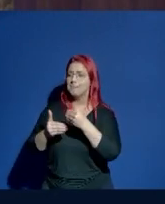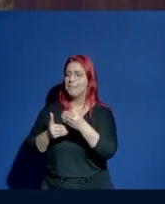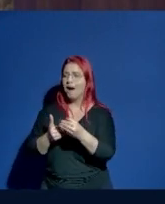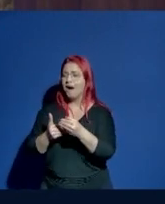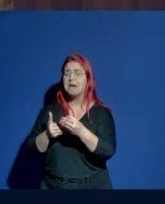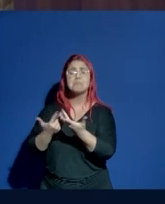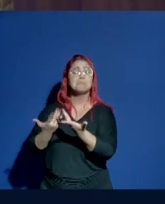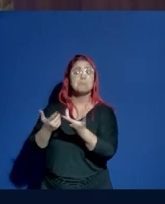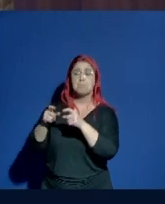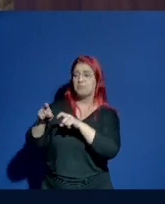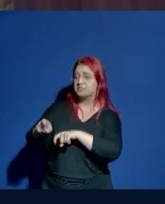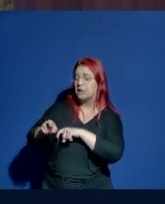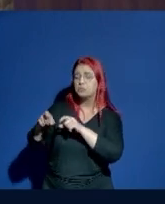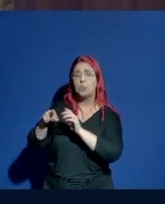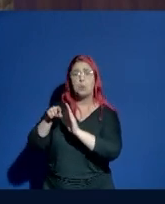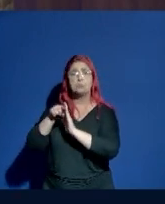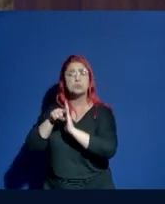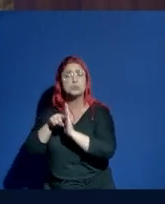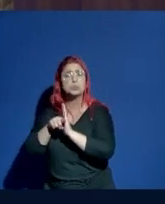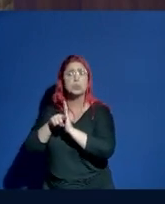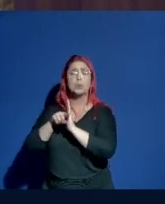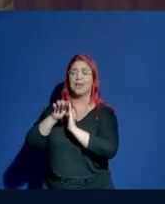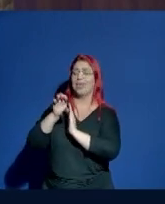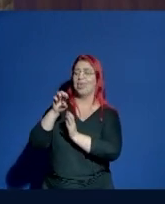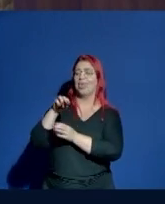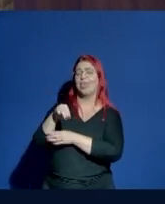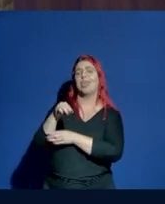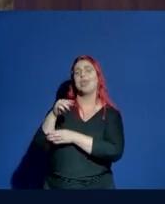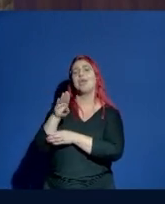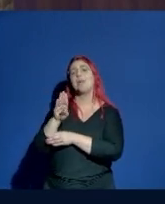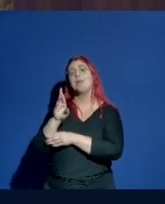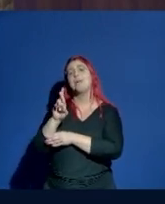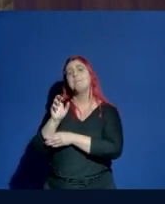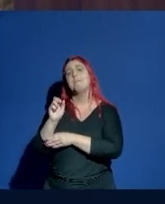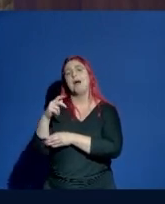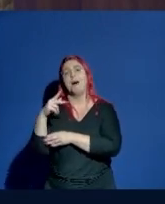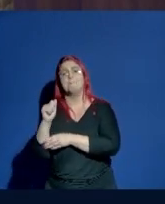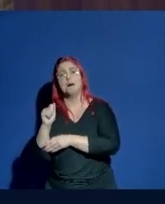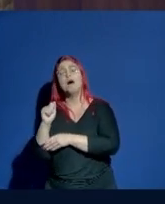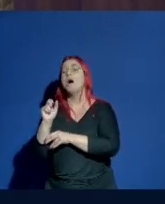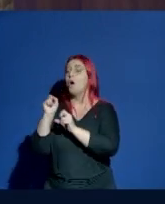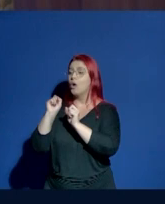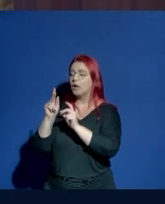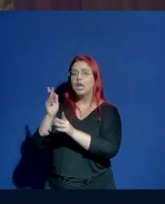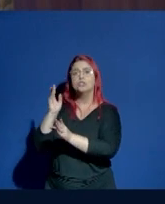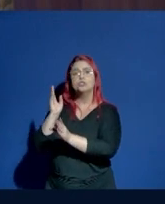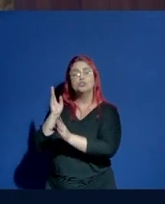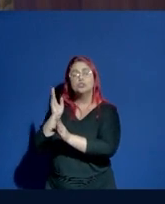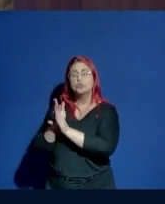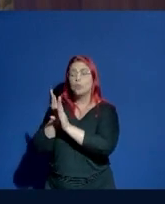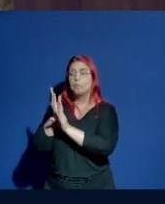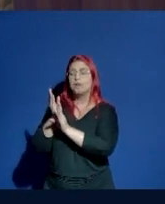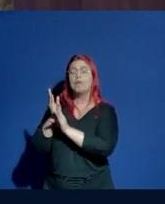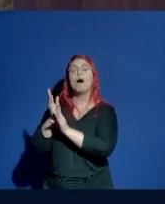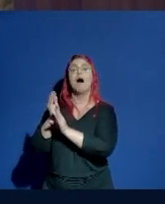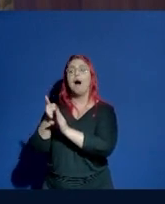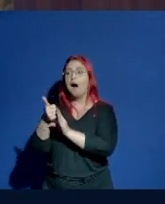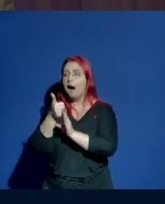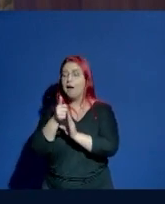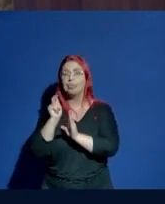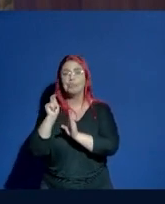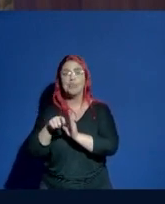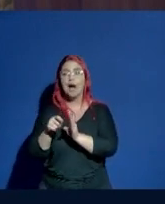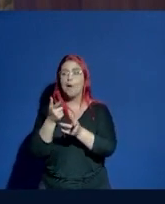de uma fazenda, um pesquisador da Embrapa, de uma parte técnica, foi lá, descobriu, isolou e viu que aquilo traz